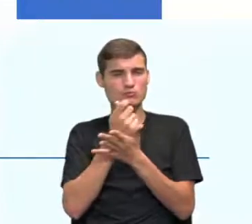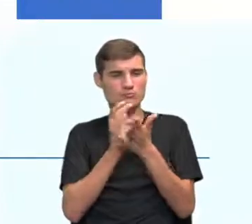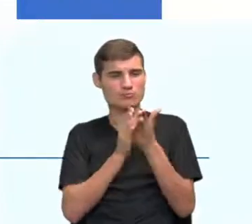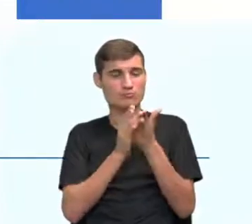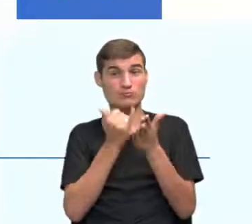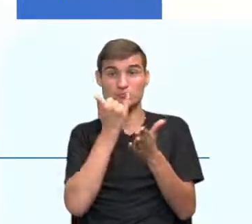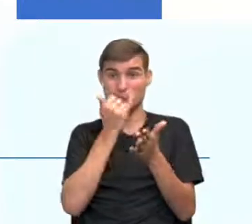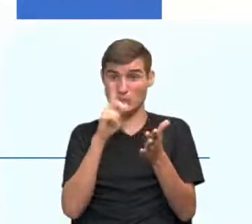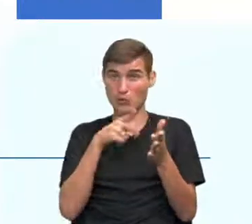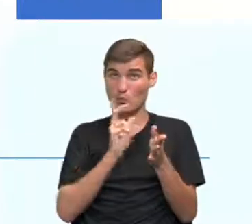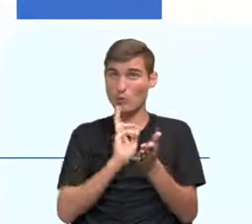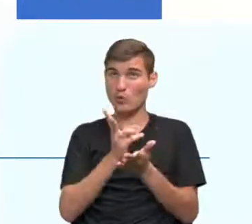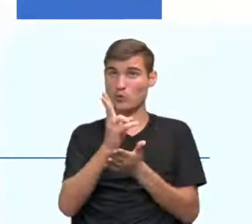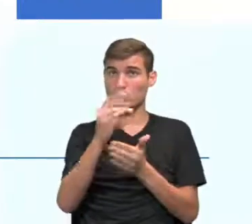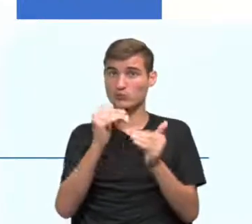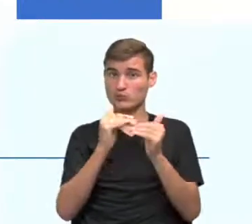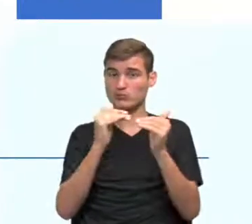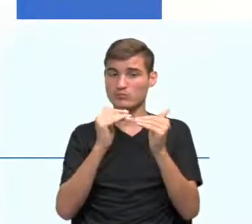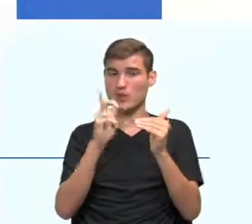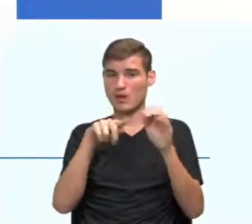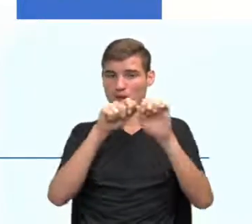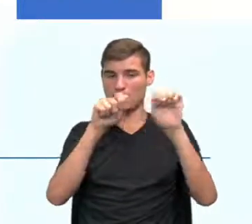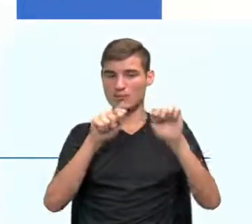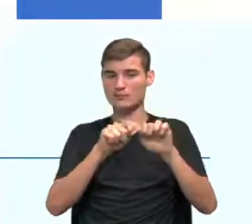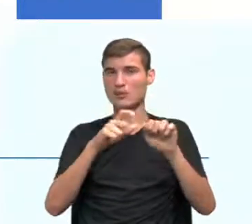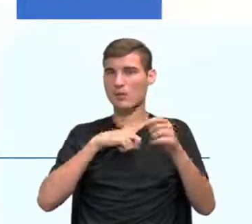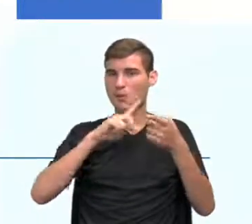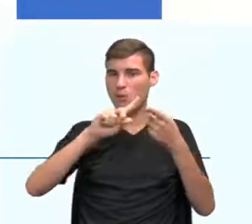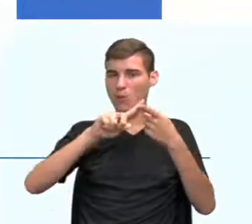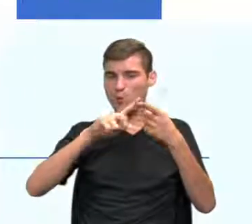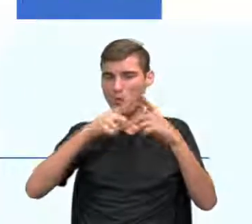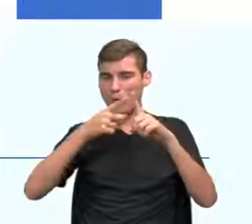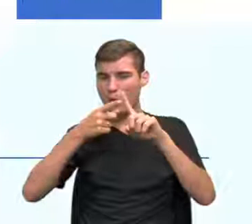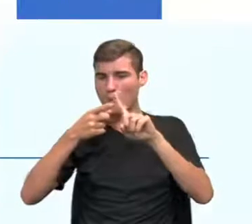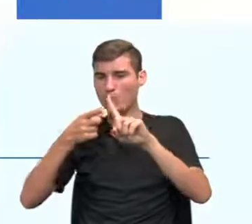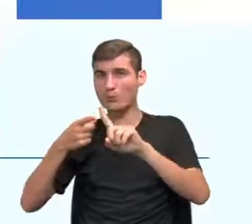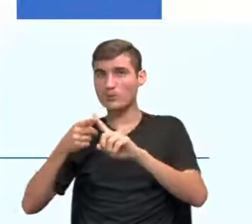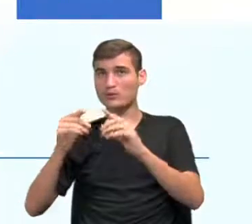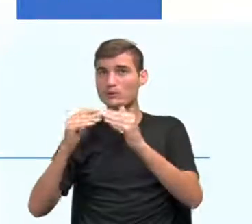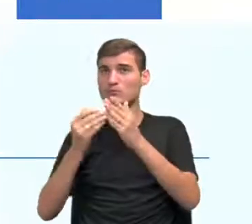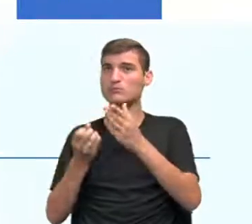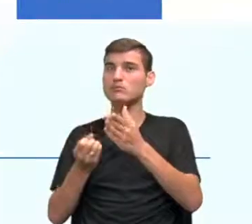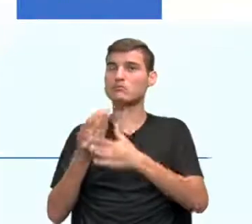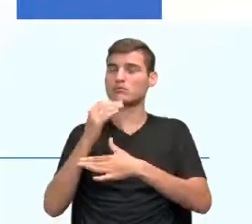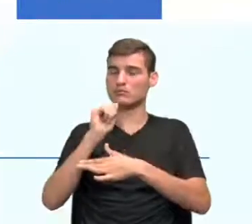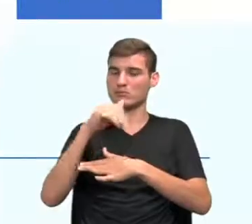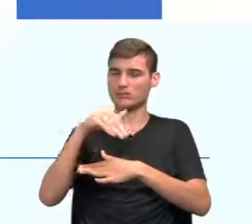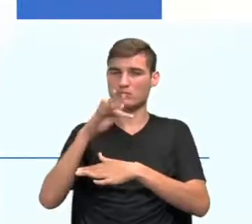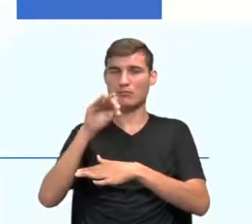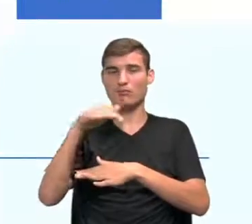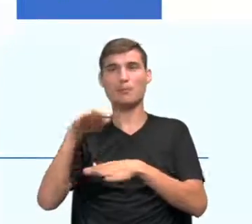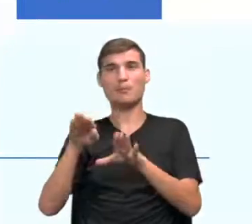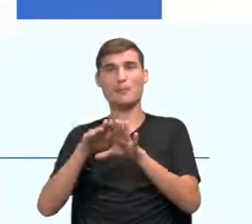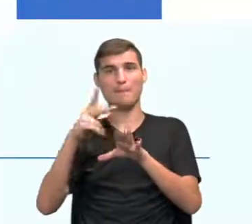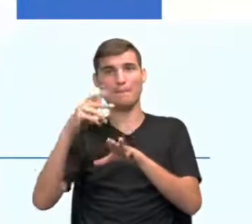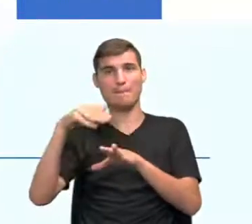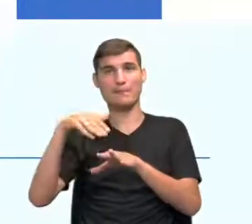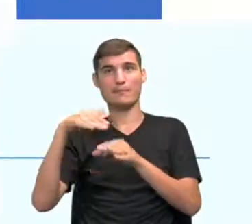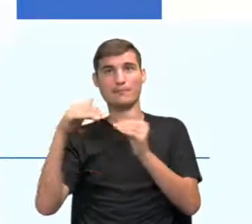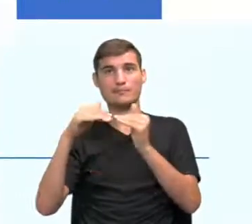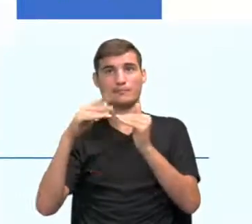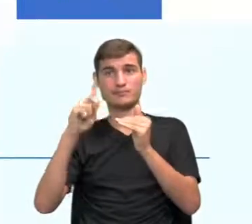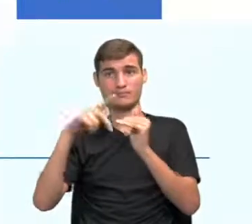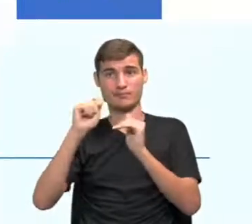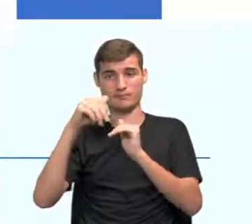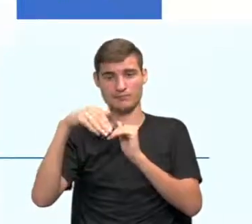contínua, perdão. Quando eu tenho uma combinação disso, eu tenho as modulações AM, FM e PM. AM é o módulo